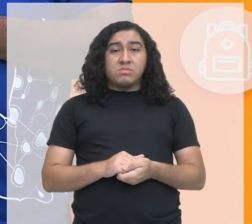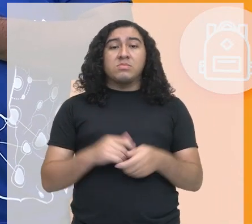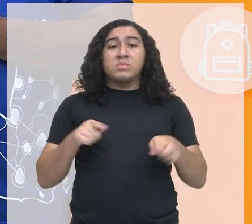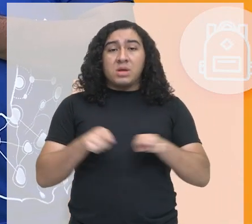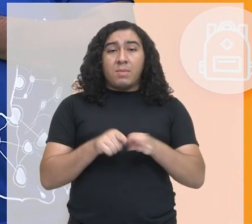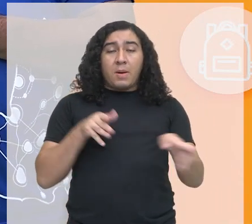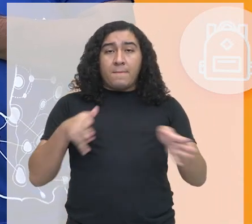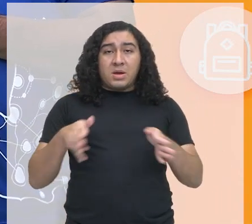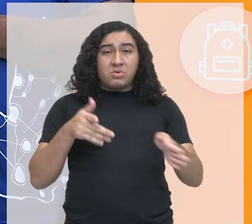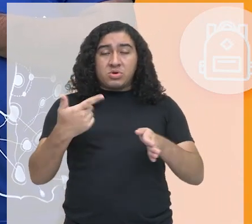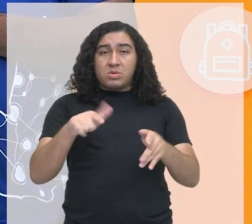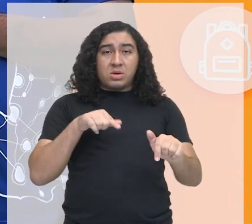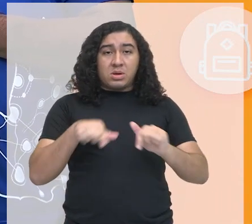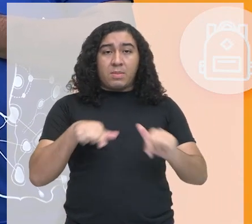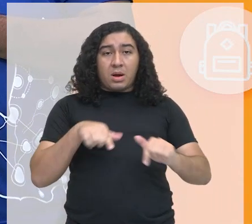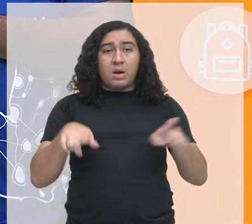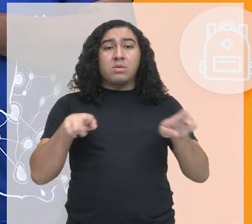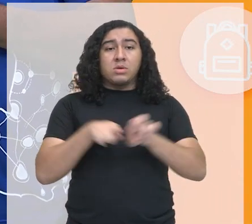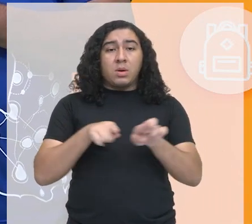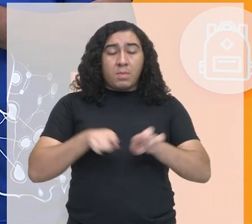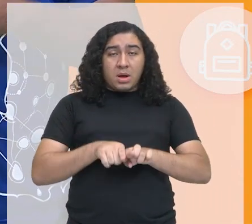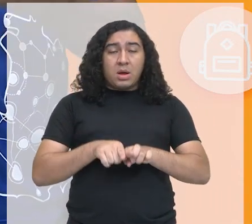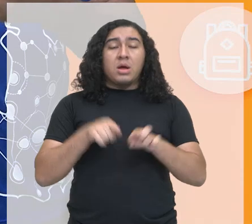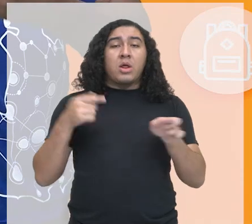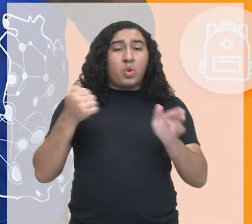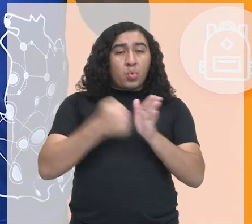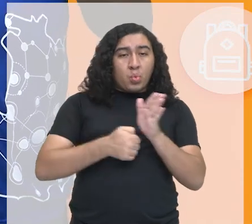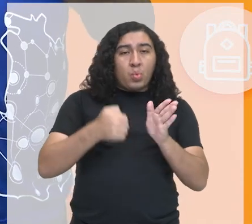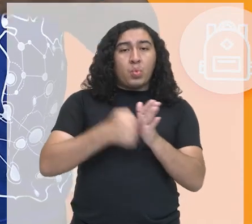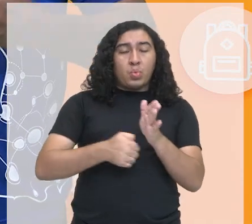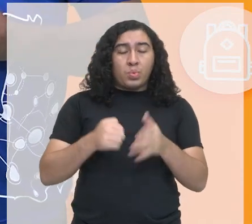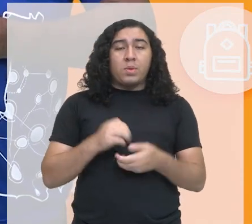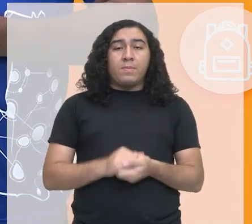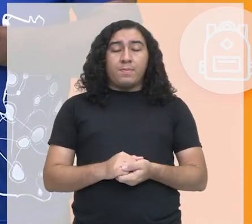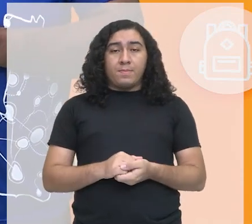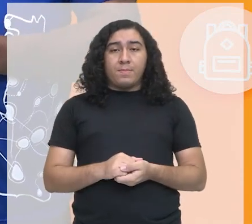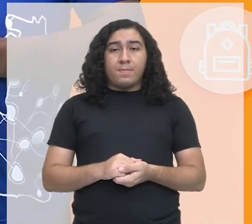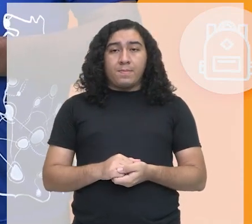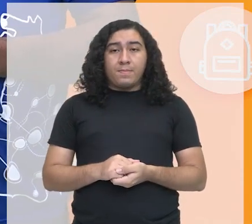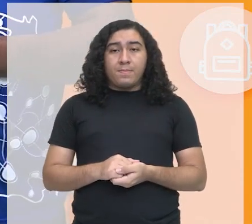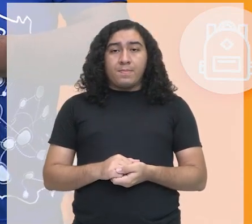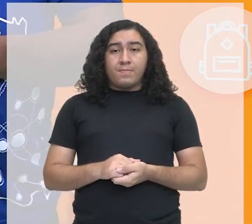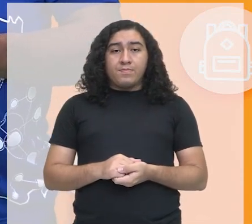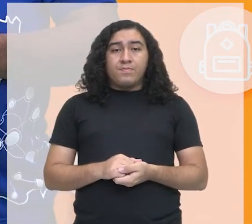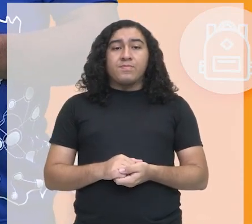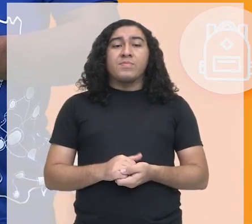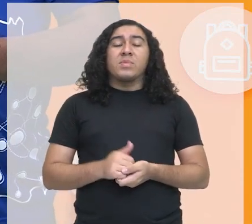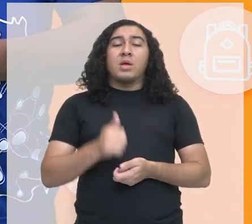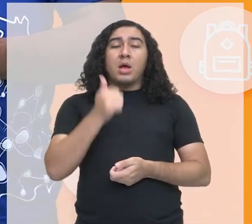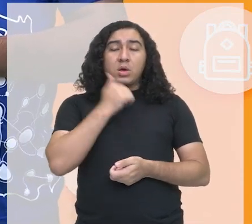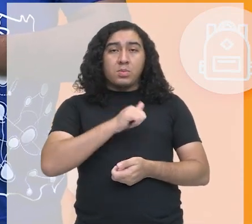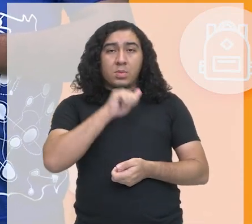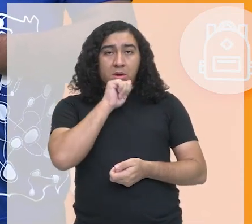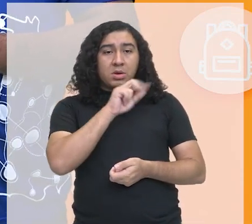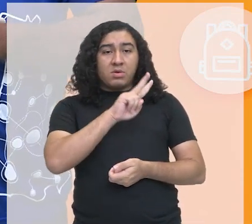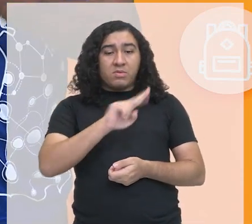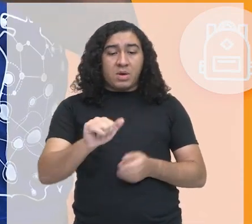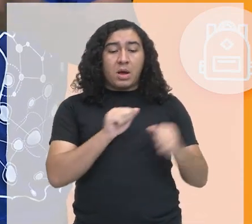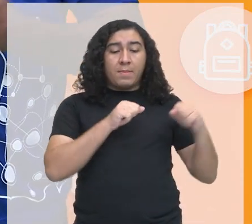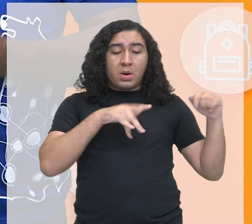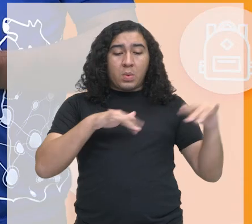a lutas, né? Então, as mães que vão, né, para as ruas também,